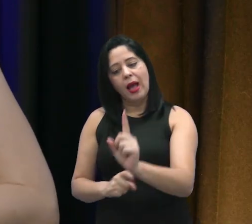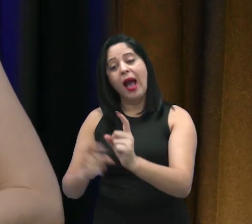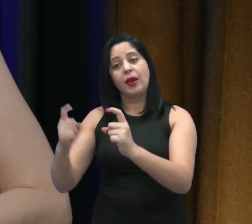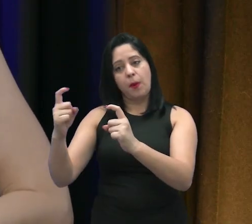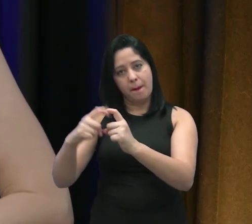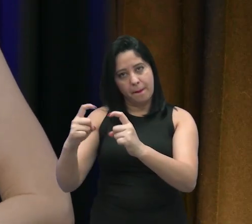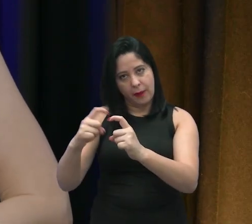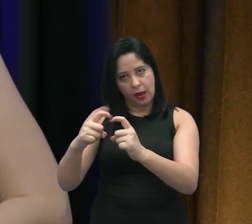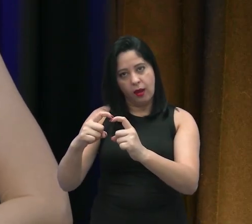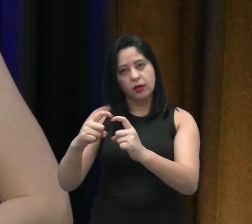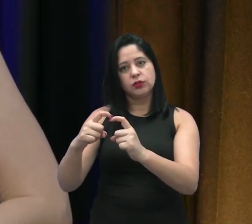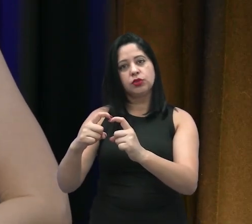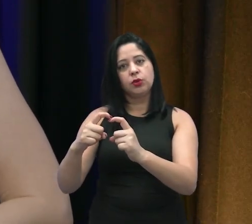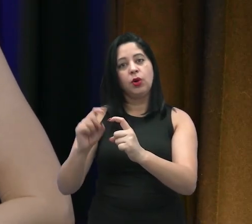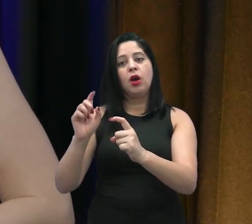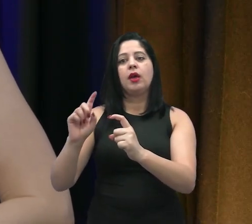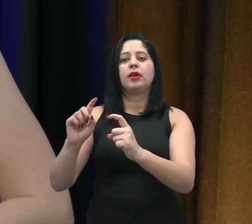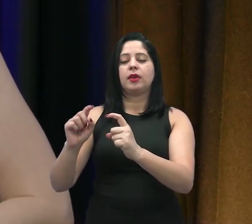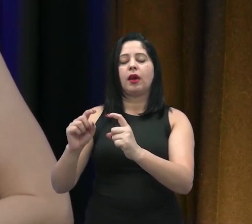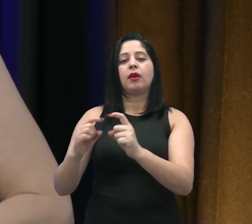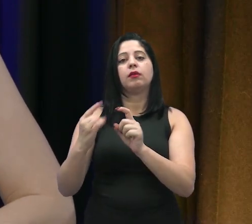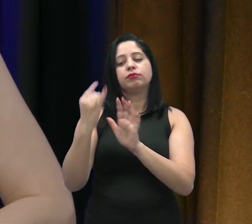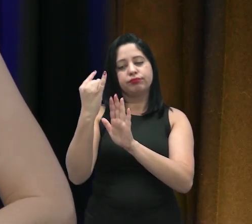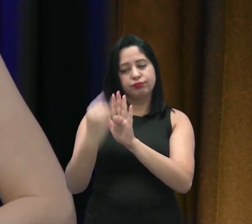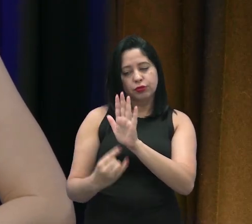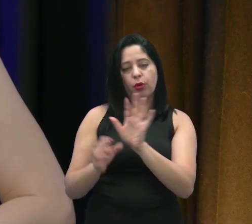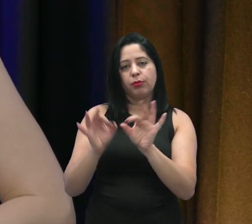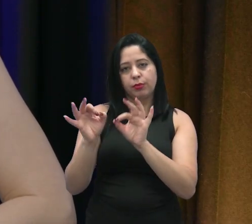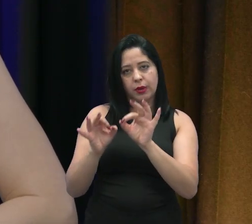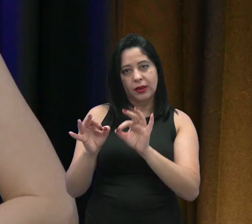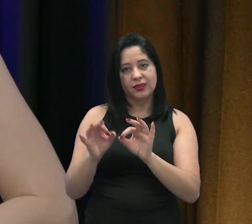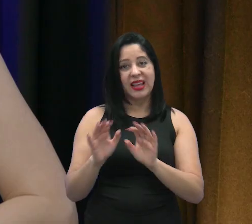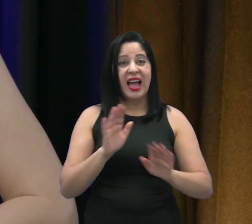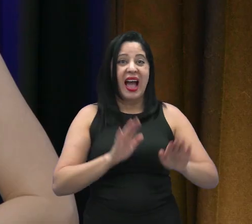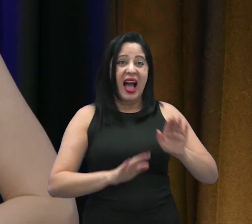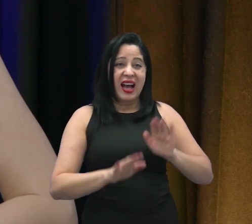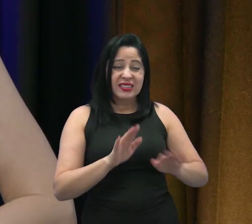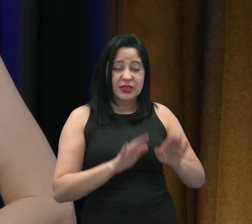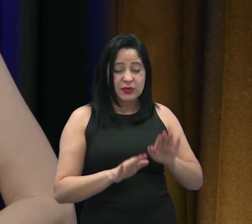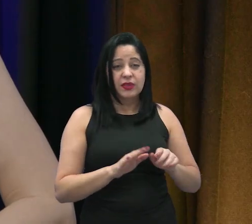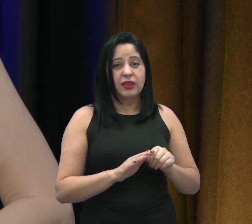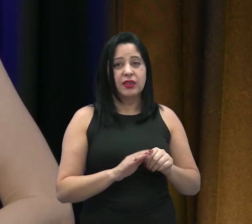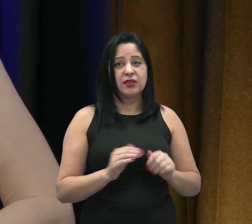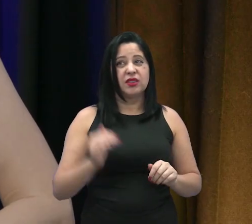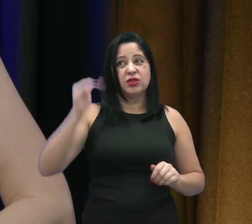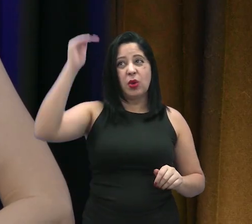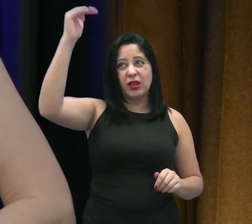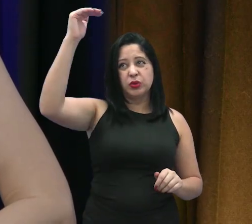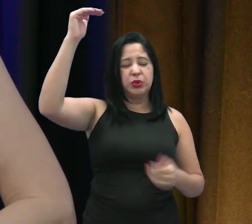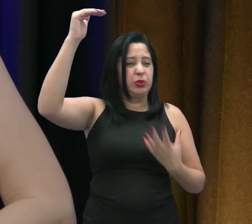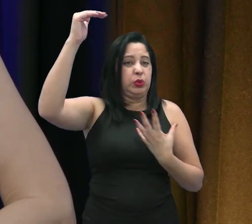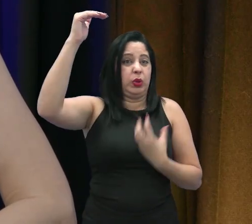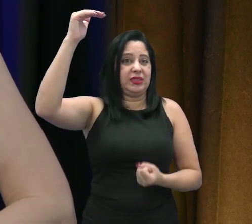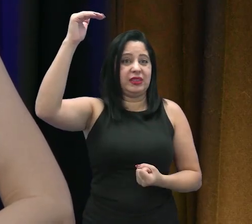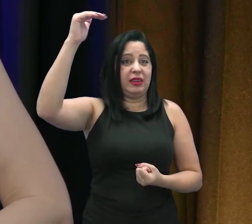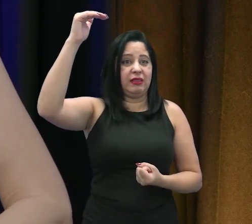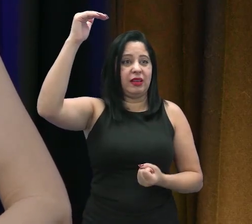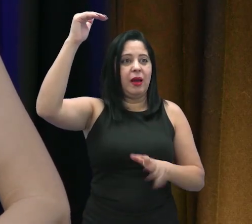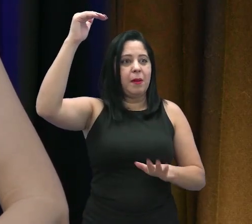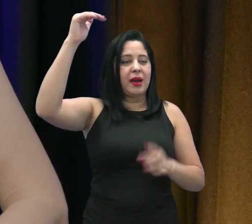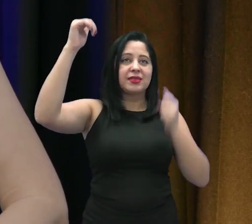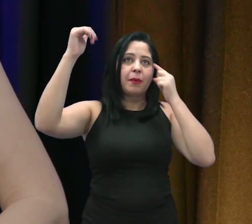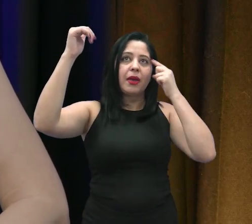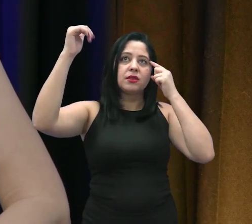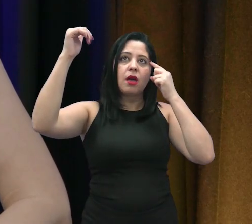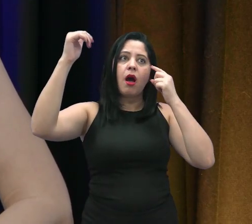de outros profissionais. E aí, assim, tem uma certa resistência às vezes, mas muitos também, eles relatam que, assim, nossa, muita coisa